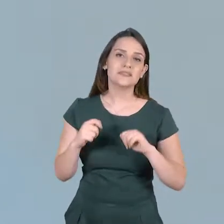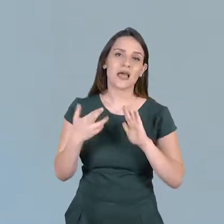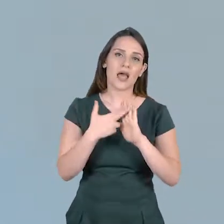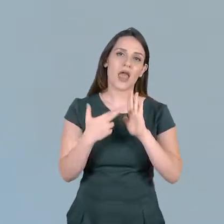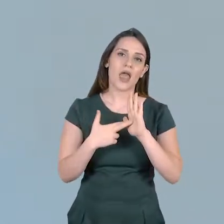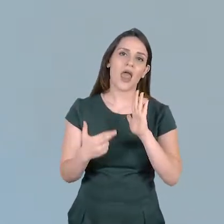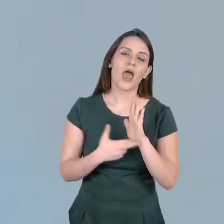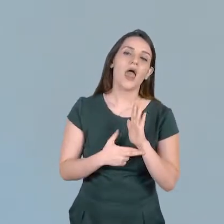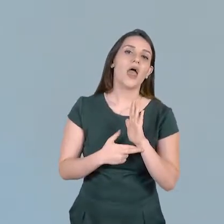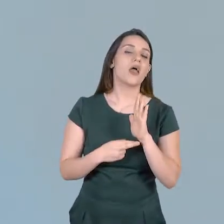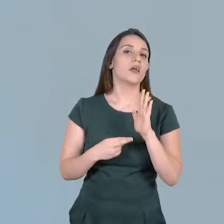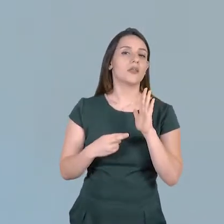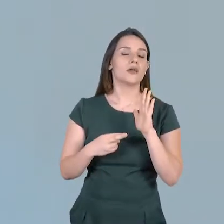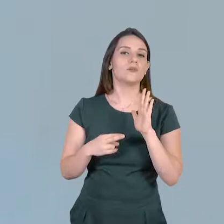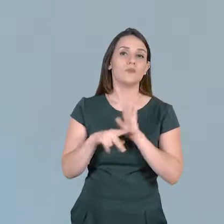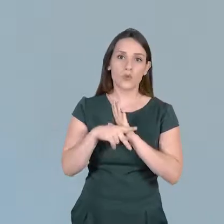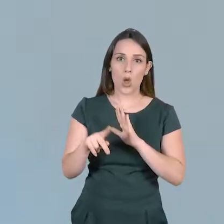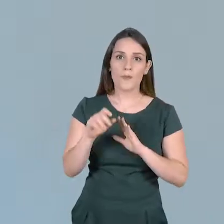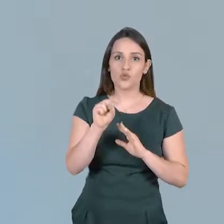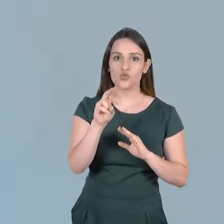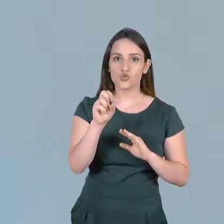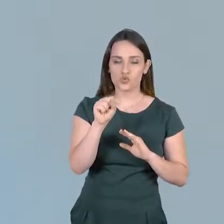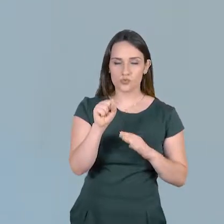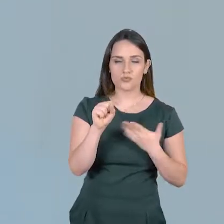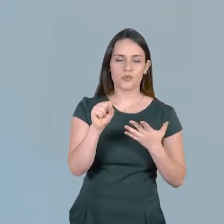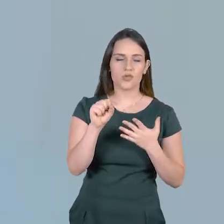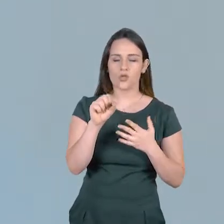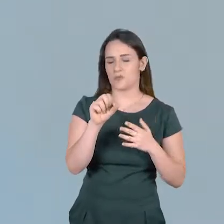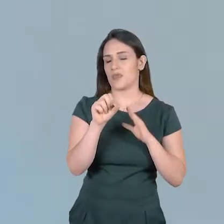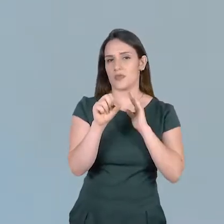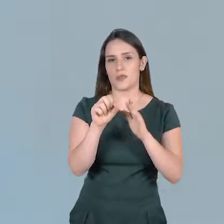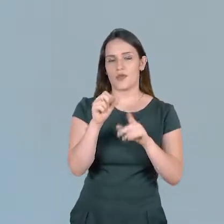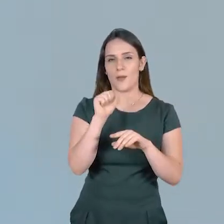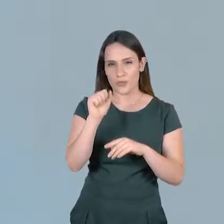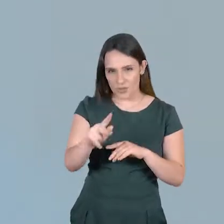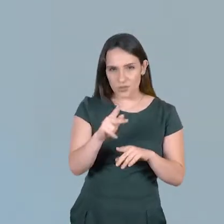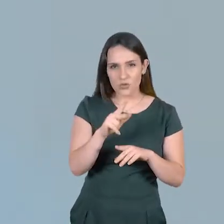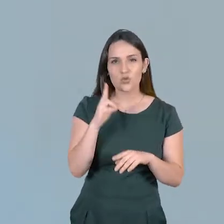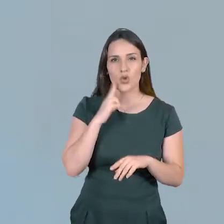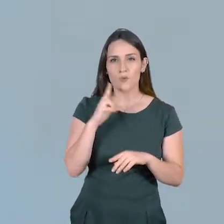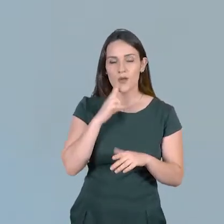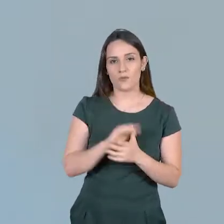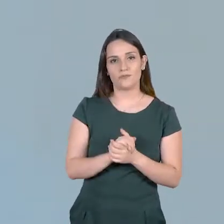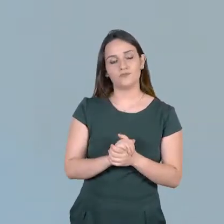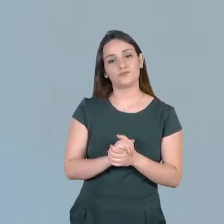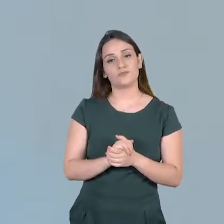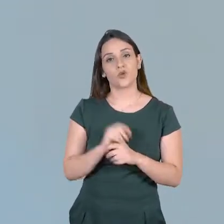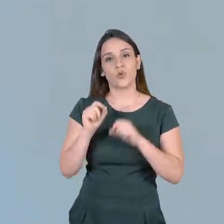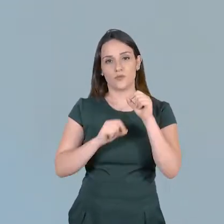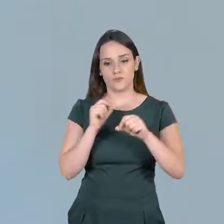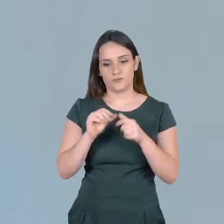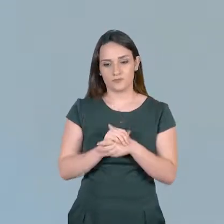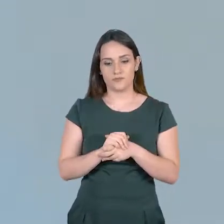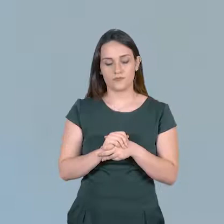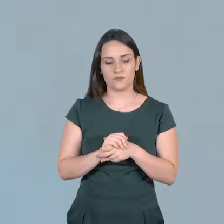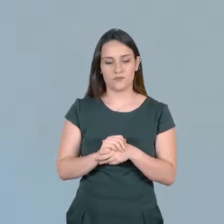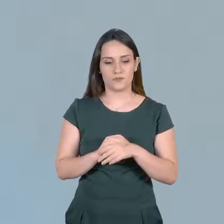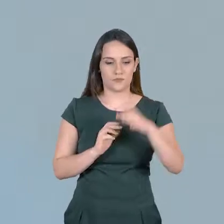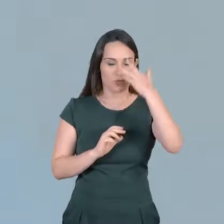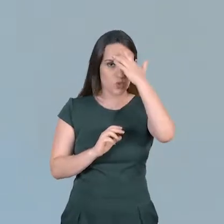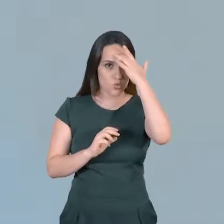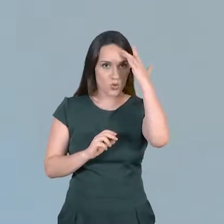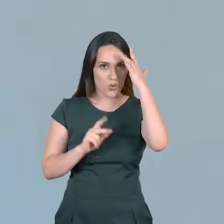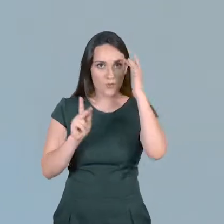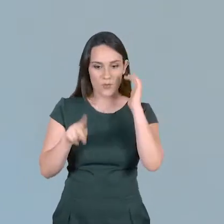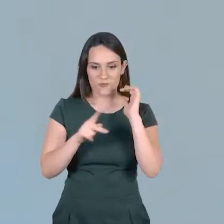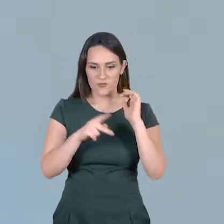falar de professores, por exemplo, que é muito comum no município, né? Então, esses professores, eles são, na verdade, de direito,